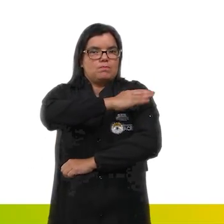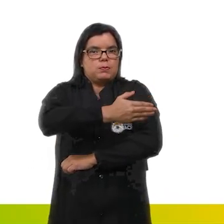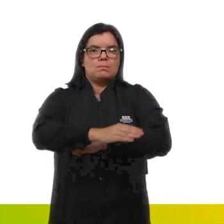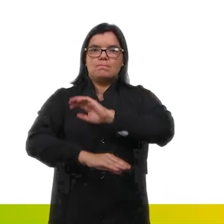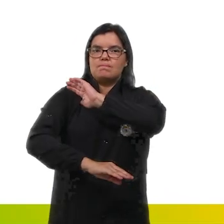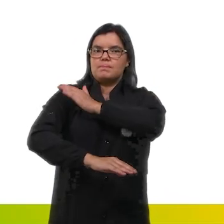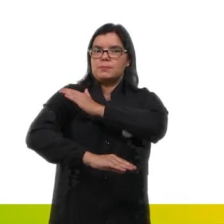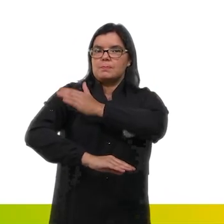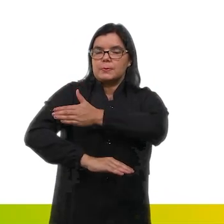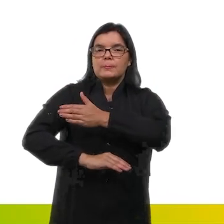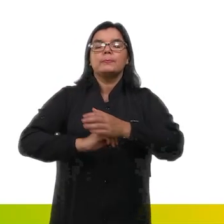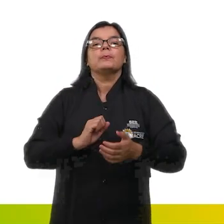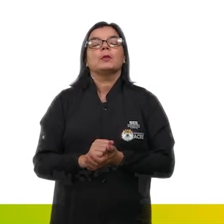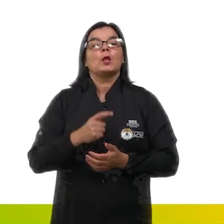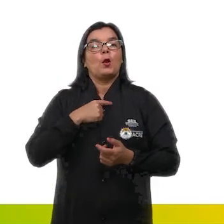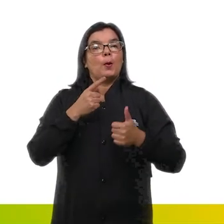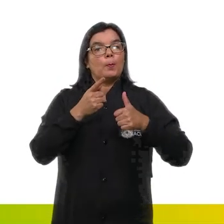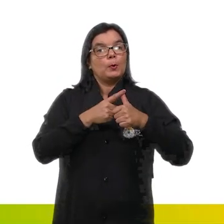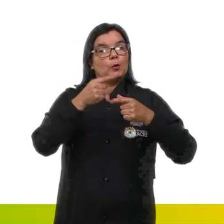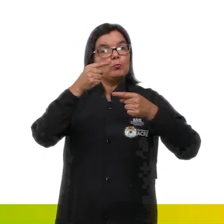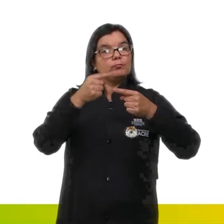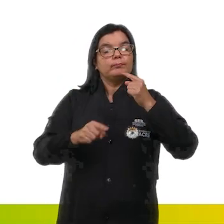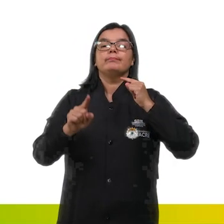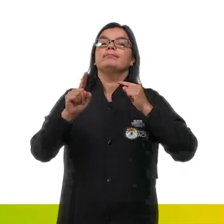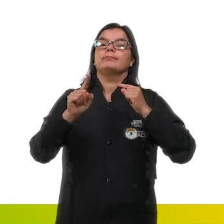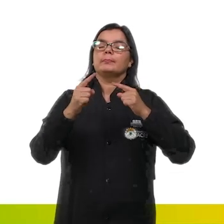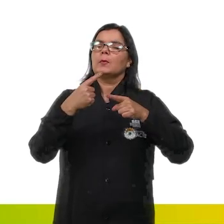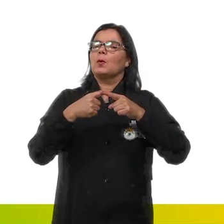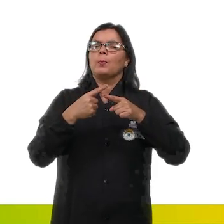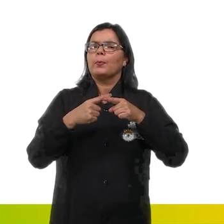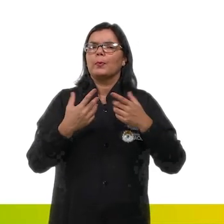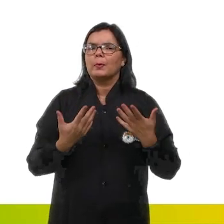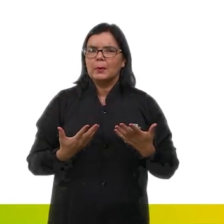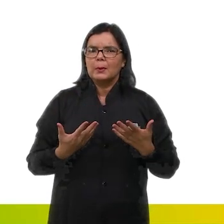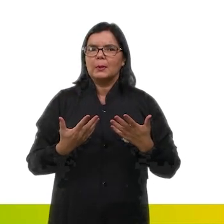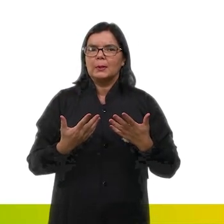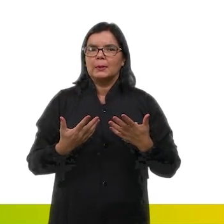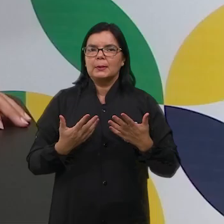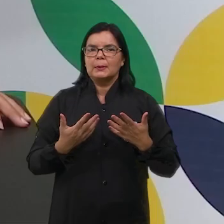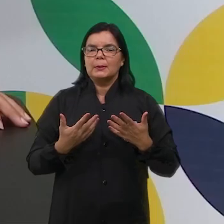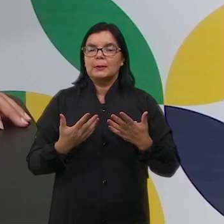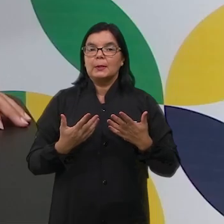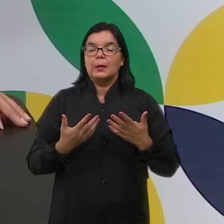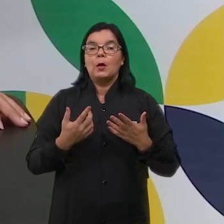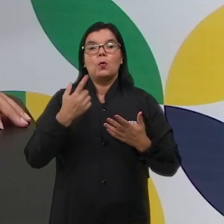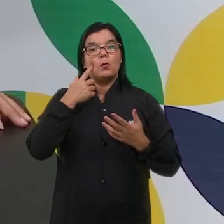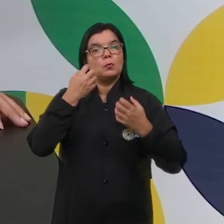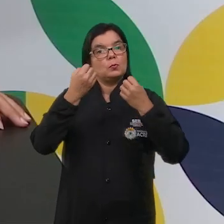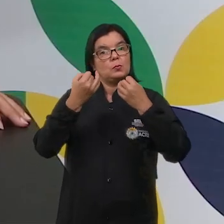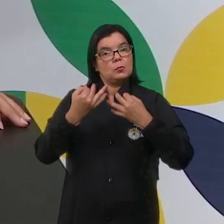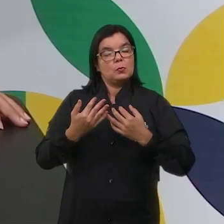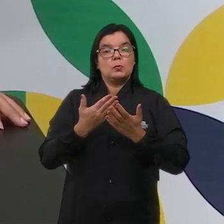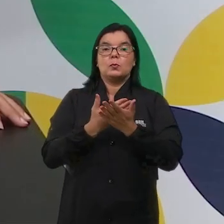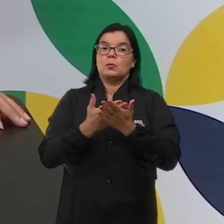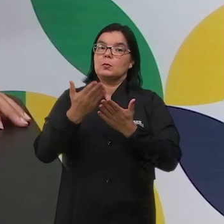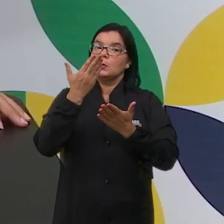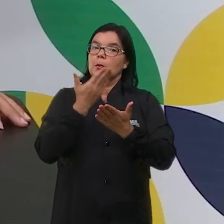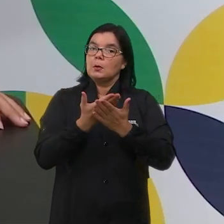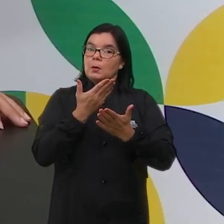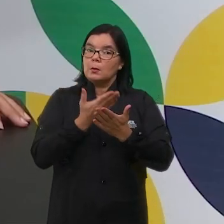temos já a primeira análise aqui, ó, proibido. Por quê? Quando eu falei no início da aula que